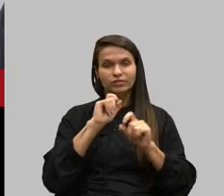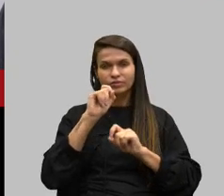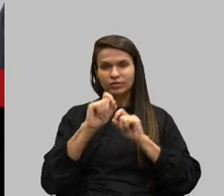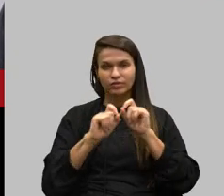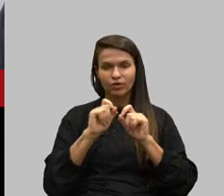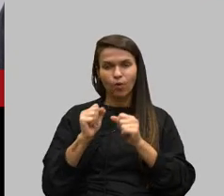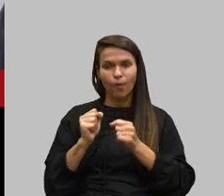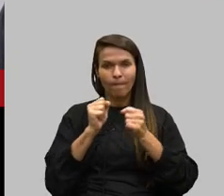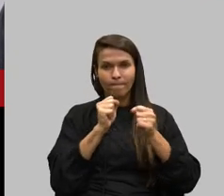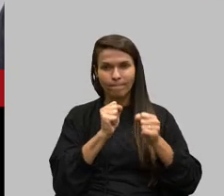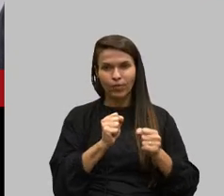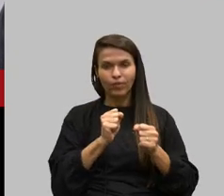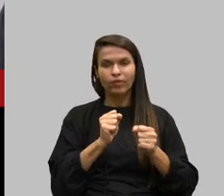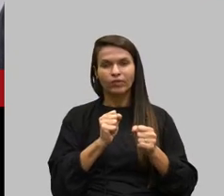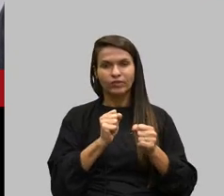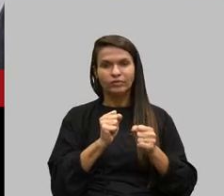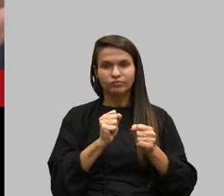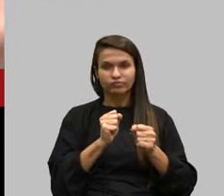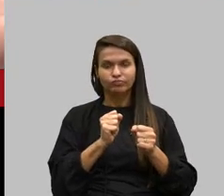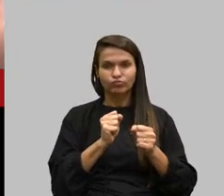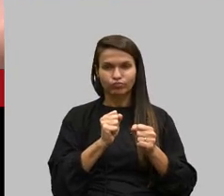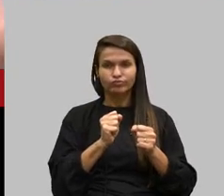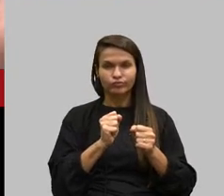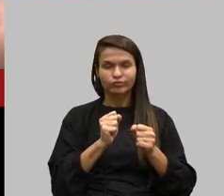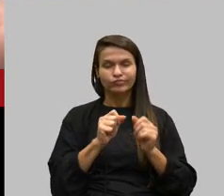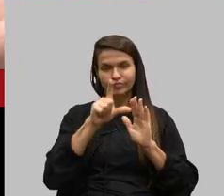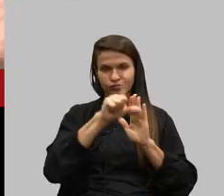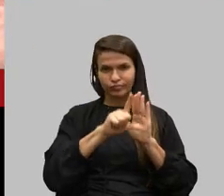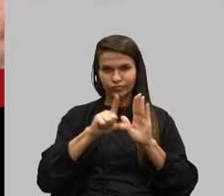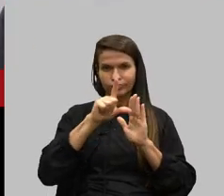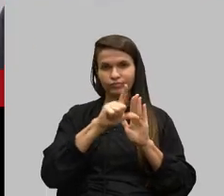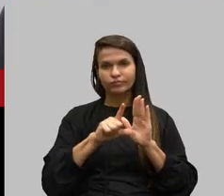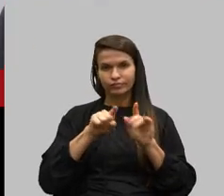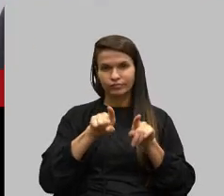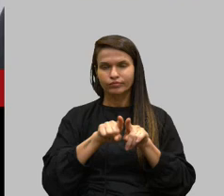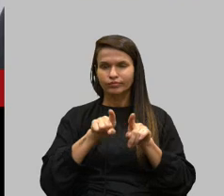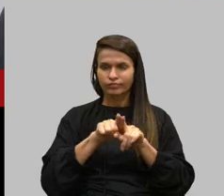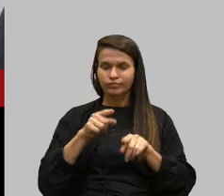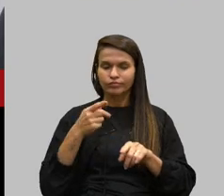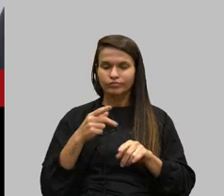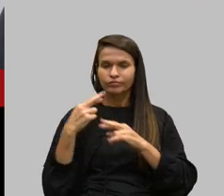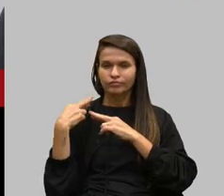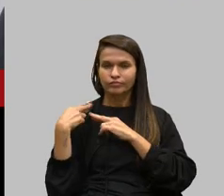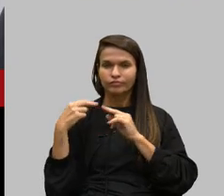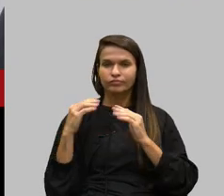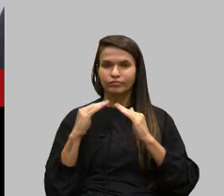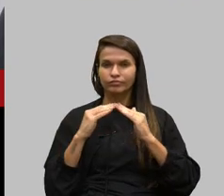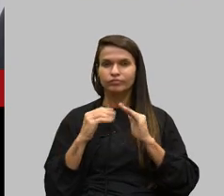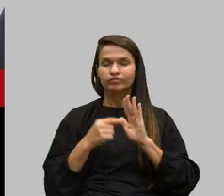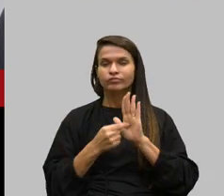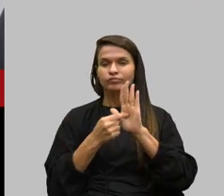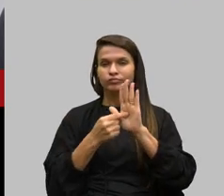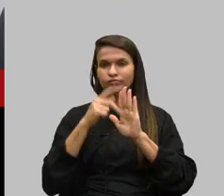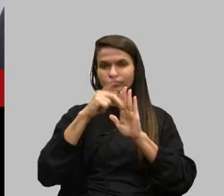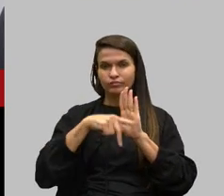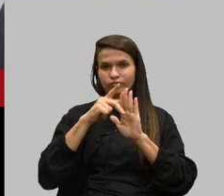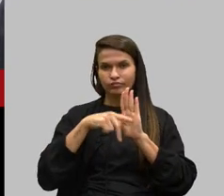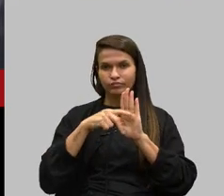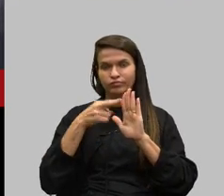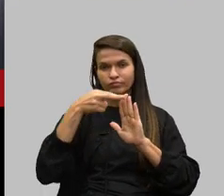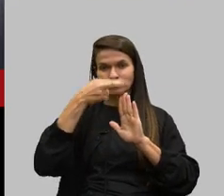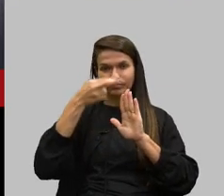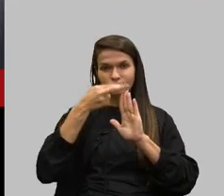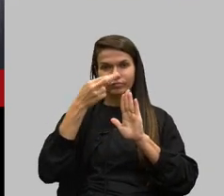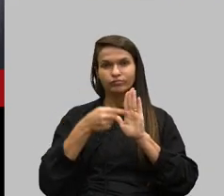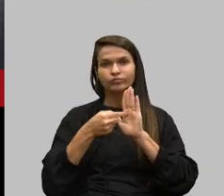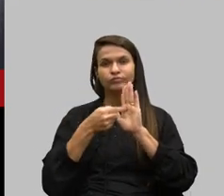poder da delegação Legislativa então cabe até a esta casa apresentar um projeto de resolução para sustar os efeitos